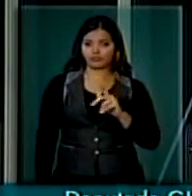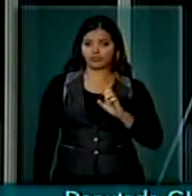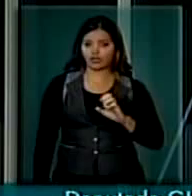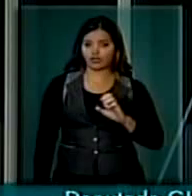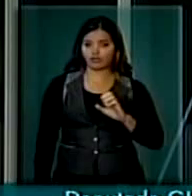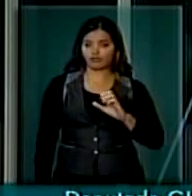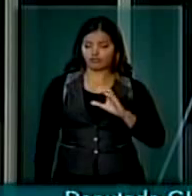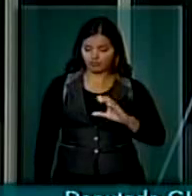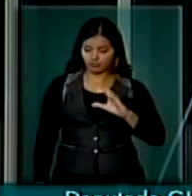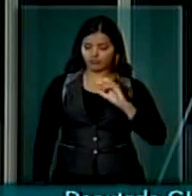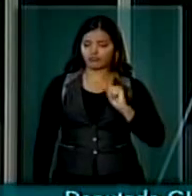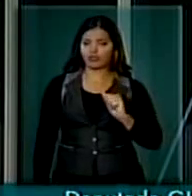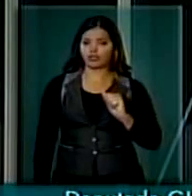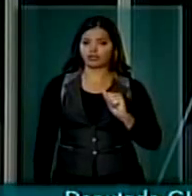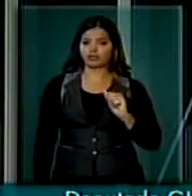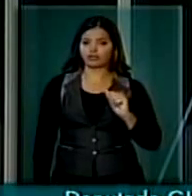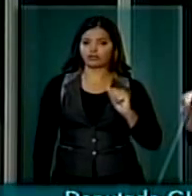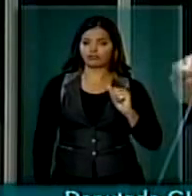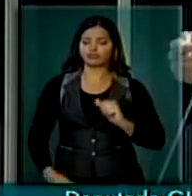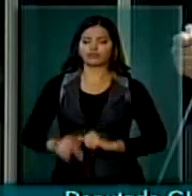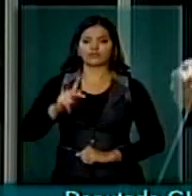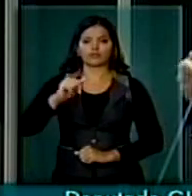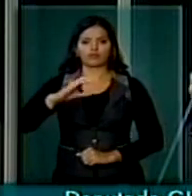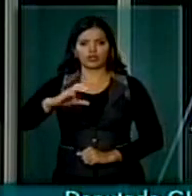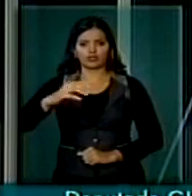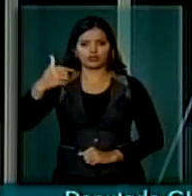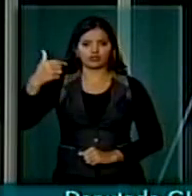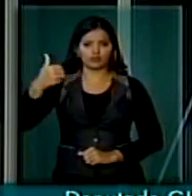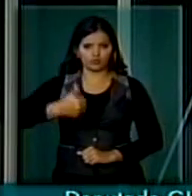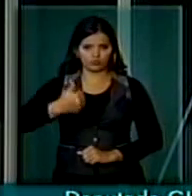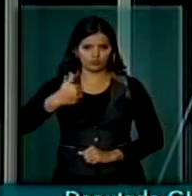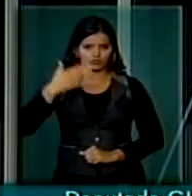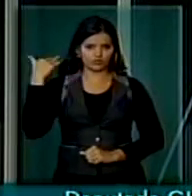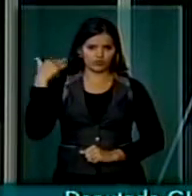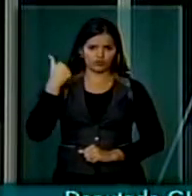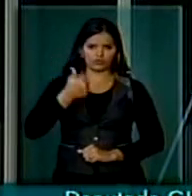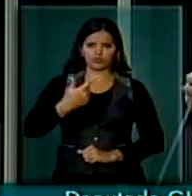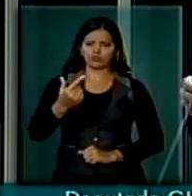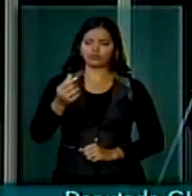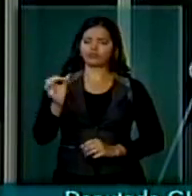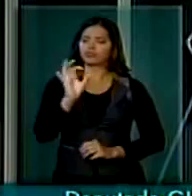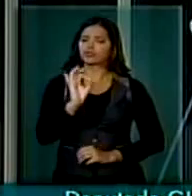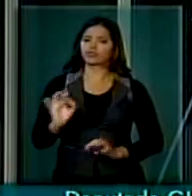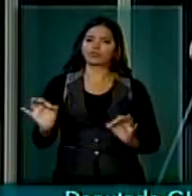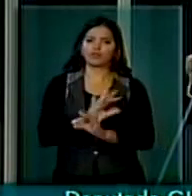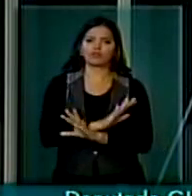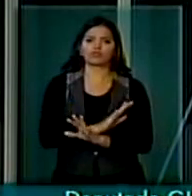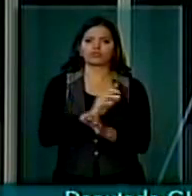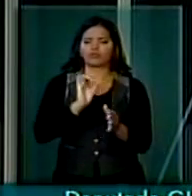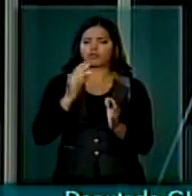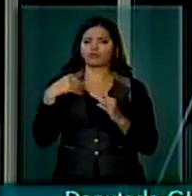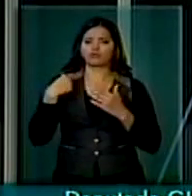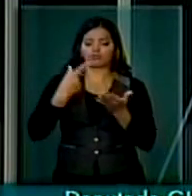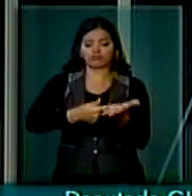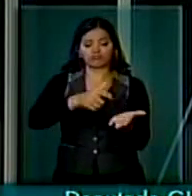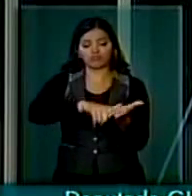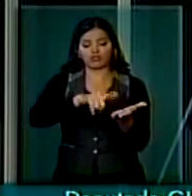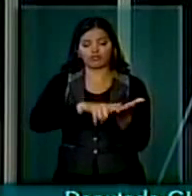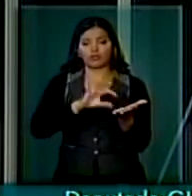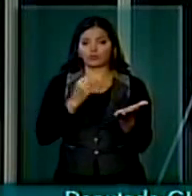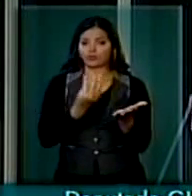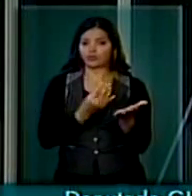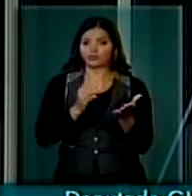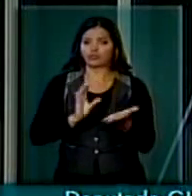54% dos investimentos não saíram do papel. Só 12% foram concluídos. E não se teve o impacto sobre